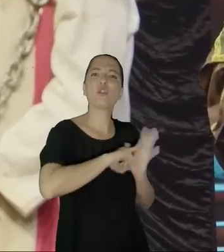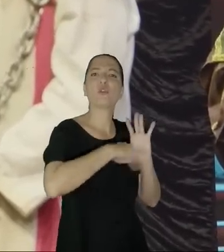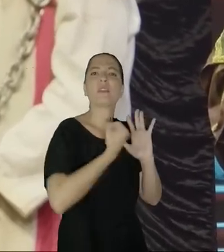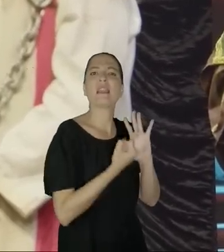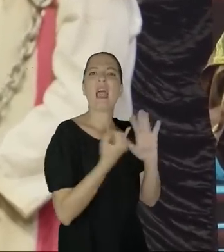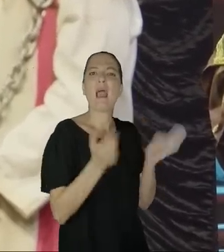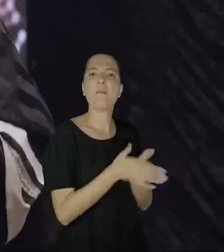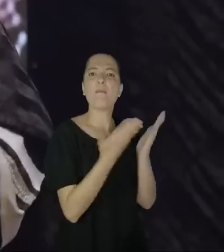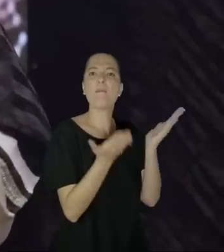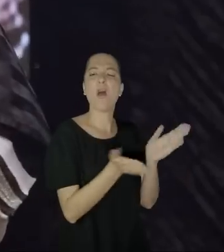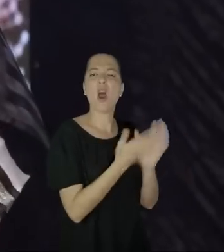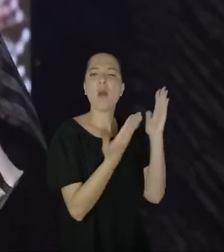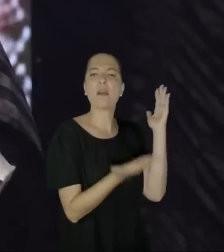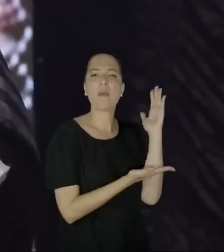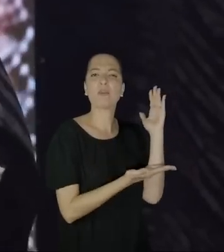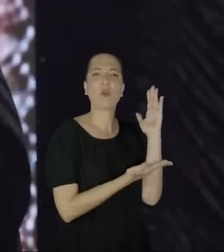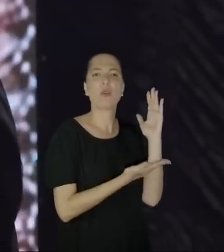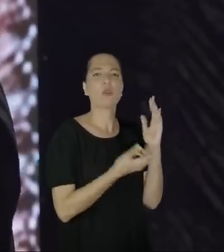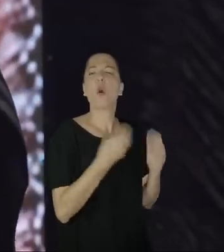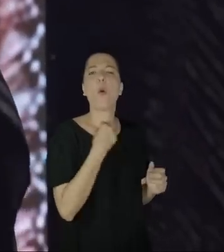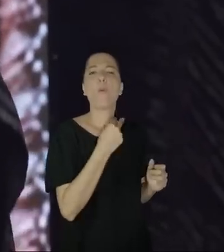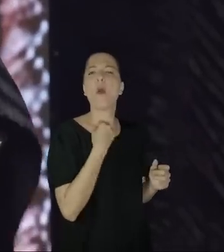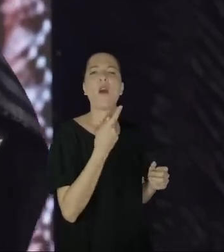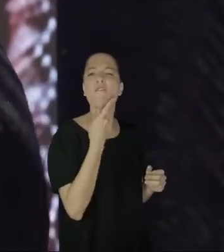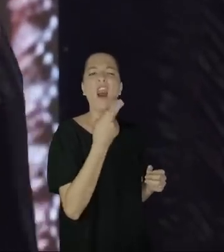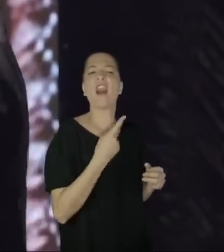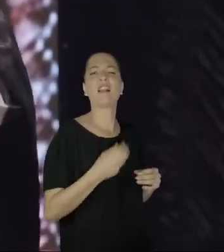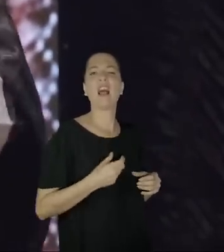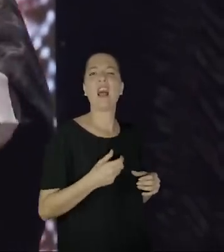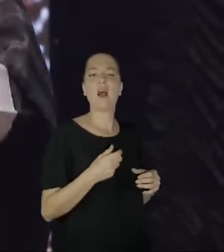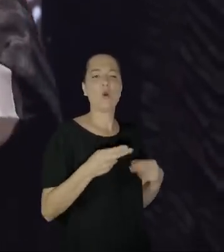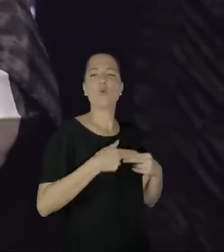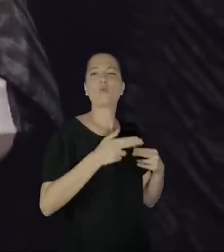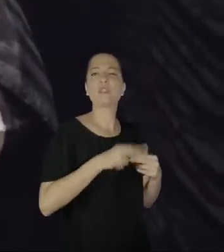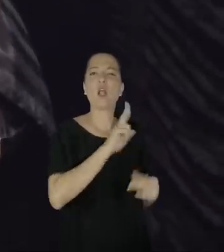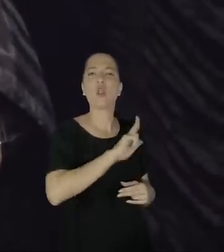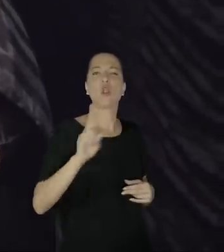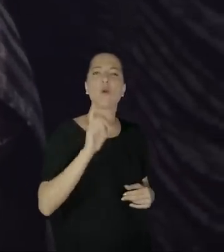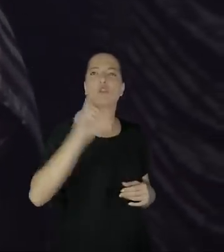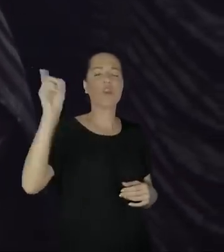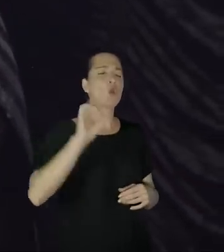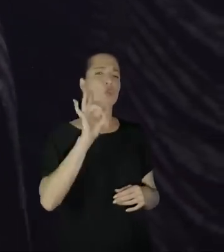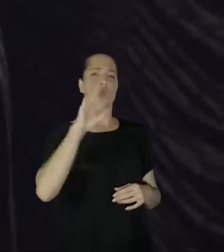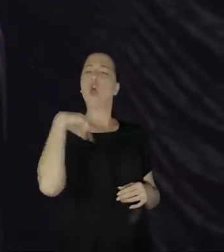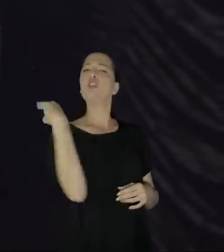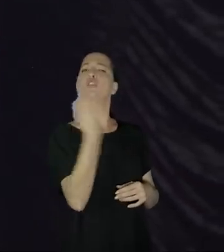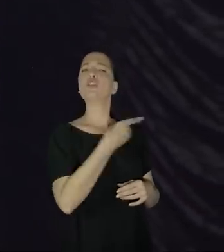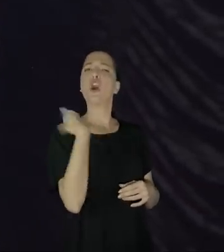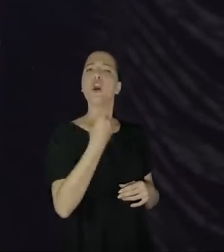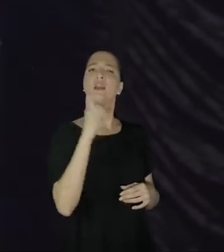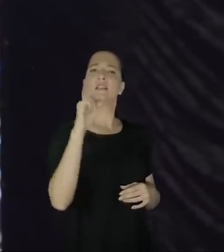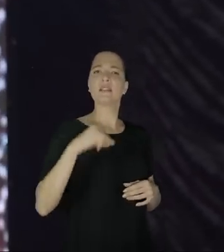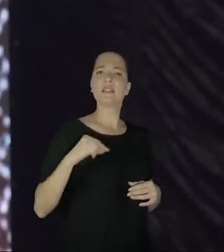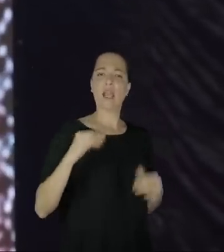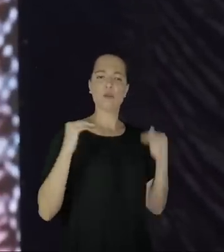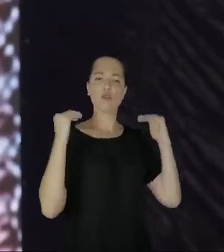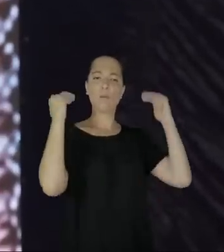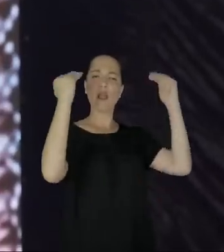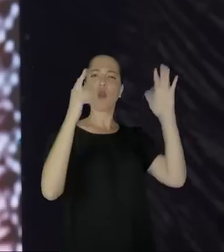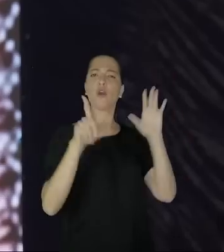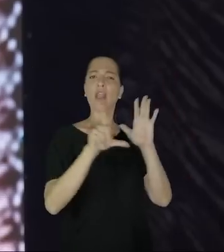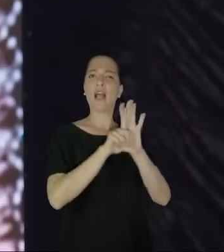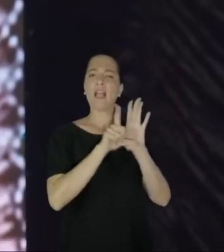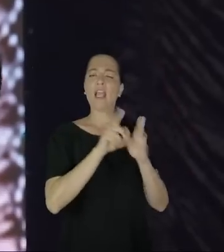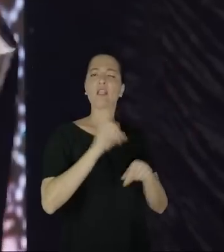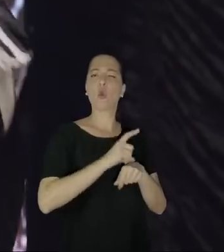em nome de Deus. Apenas nós, doutores da lei, temos este poder e